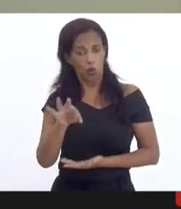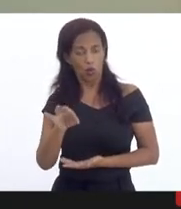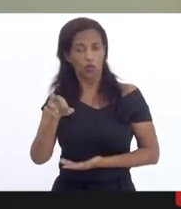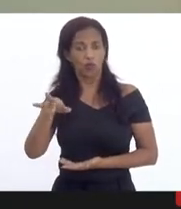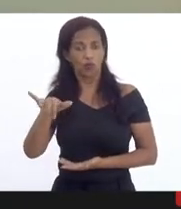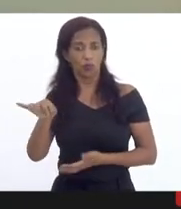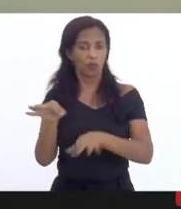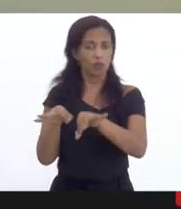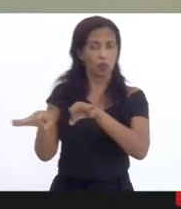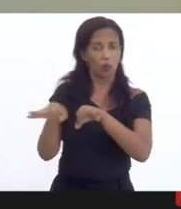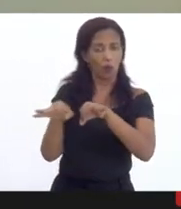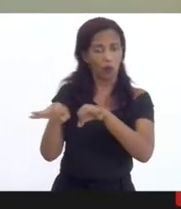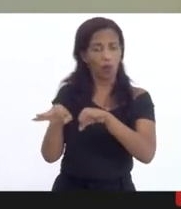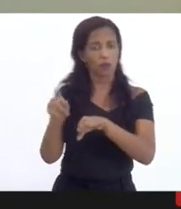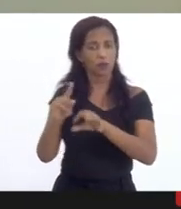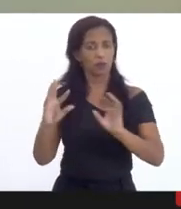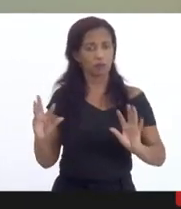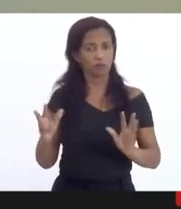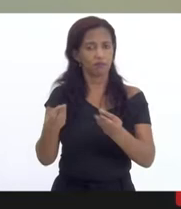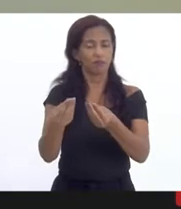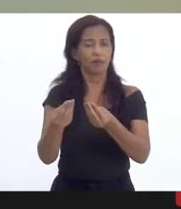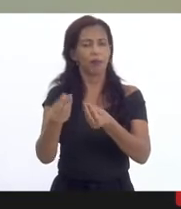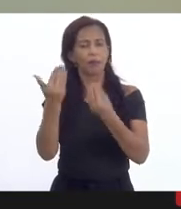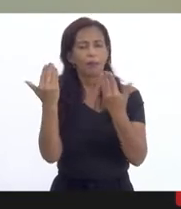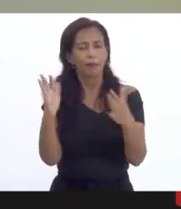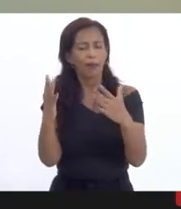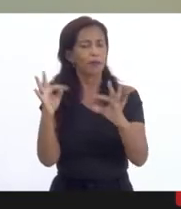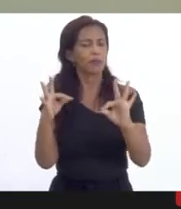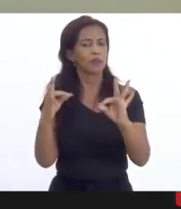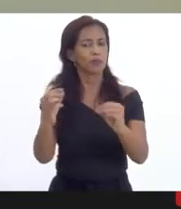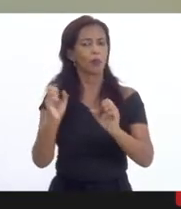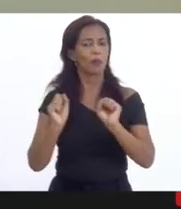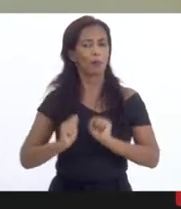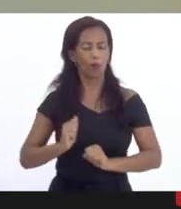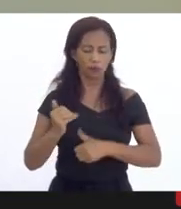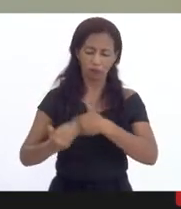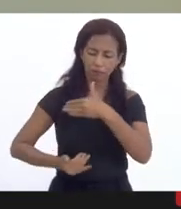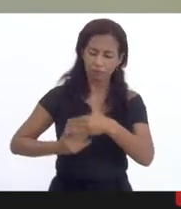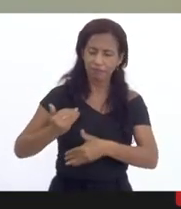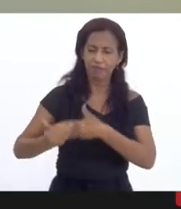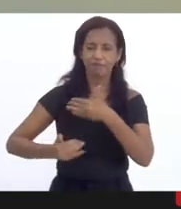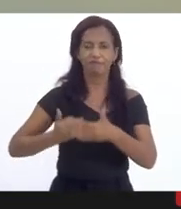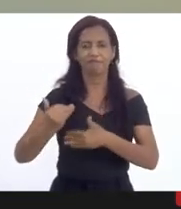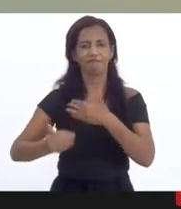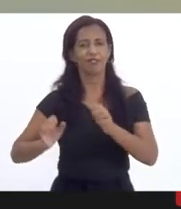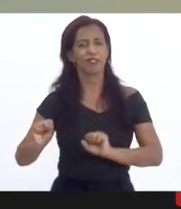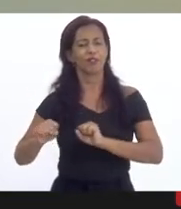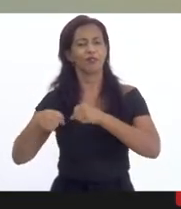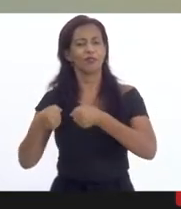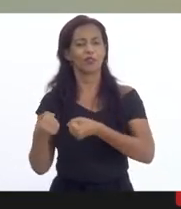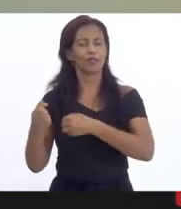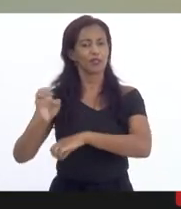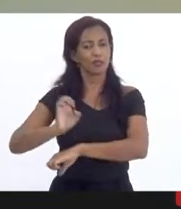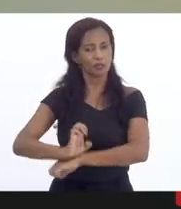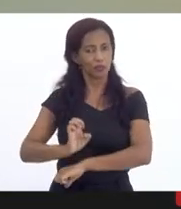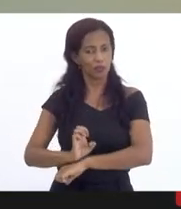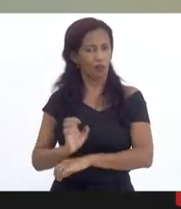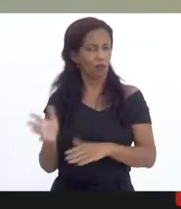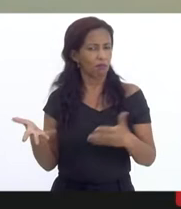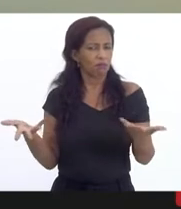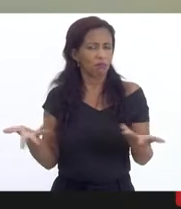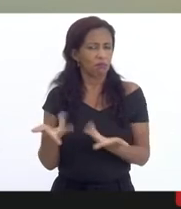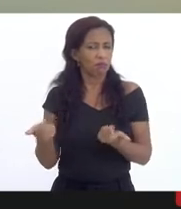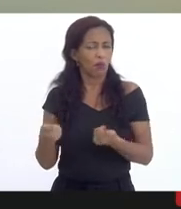presencialmente organizando esse belíssimo evento. Parabéns a todos e que a gente possa cada vez avançar, né, e fortalecer o nosso Estado